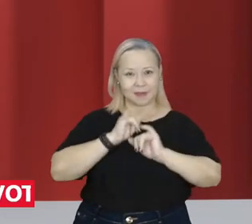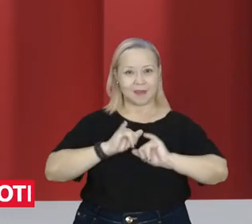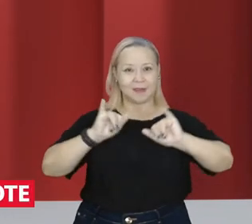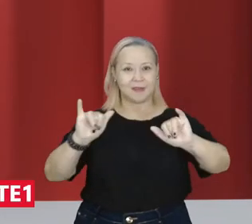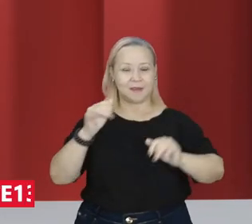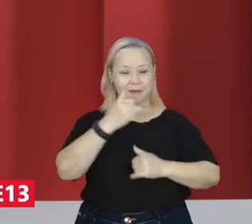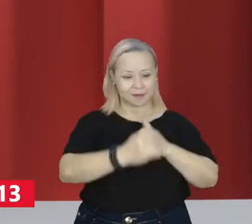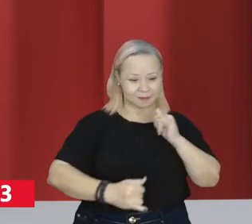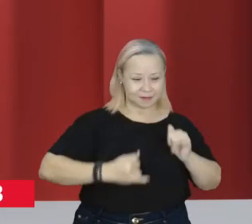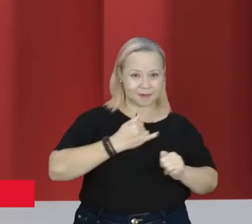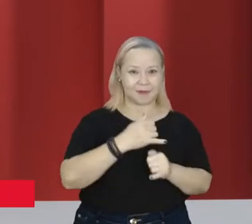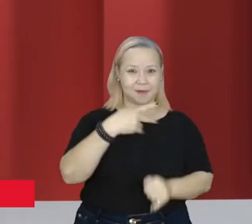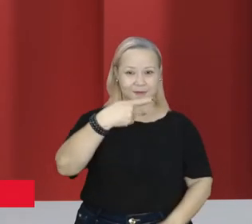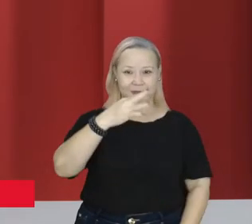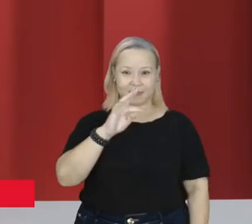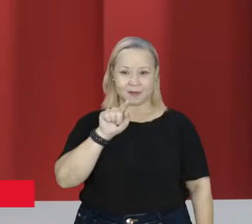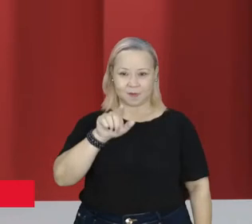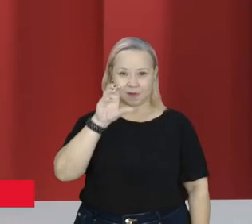web,